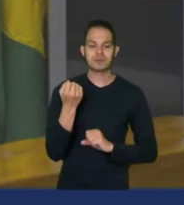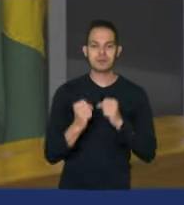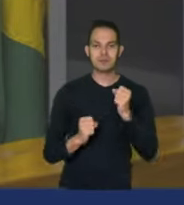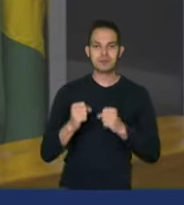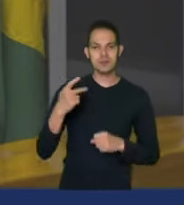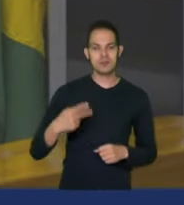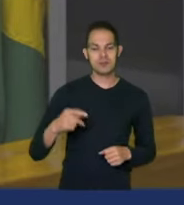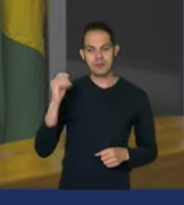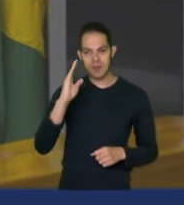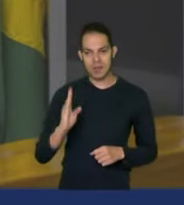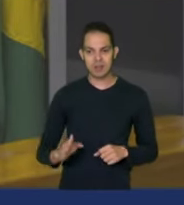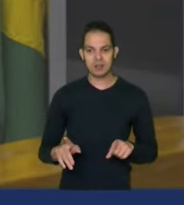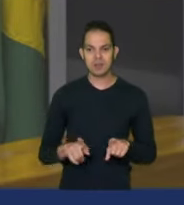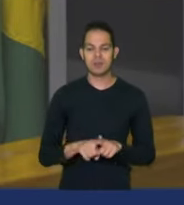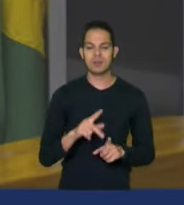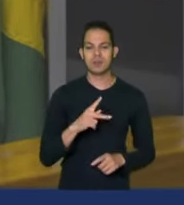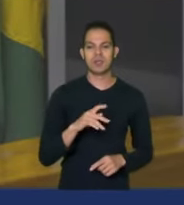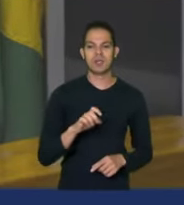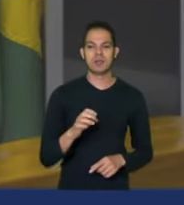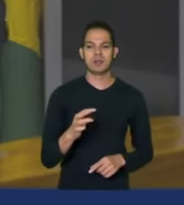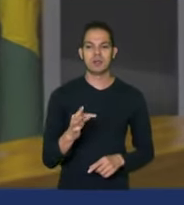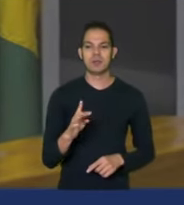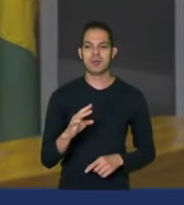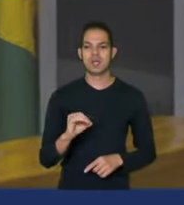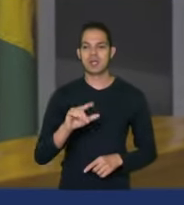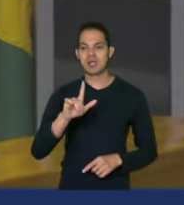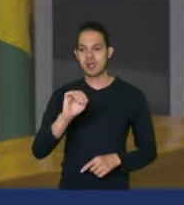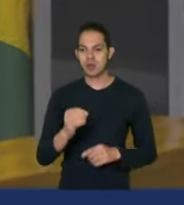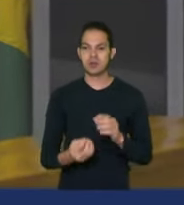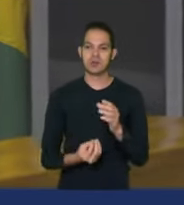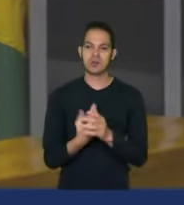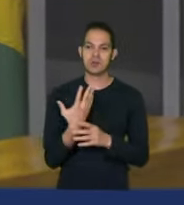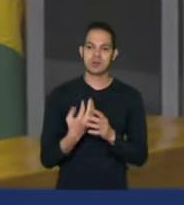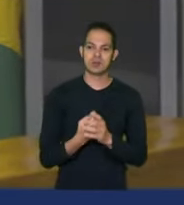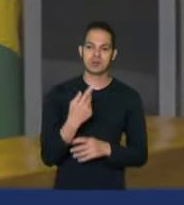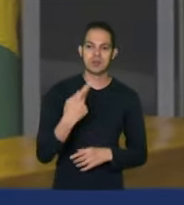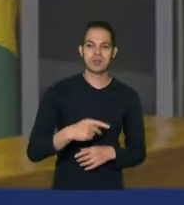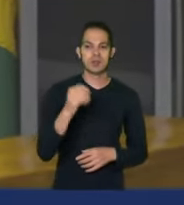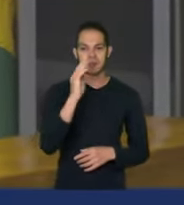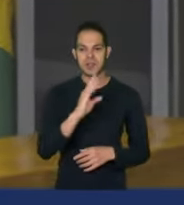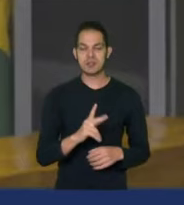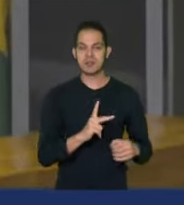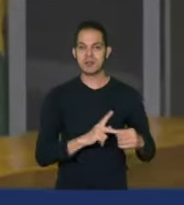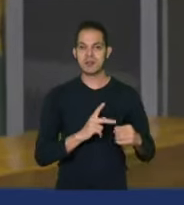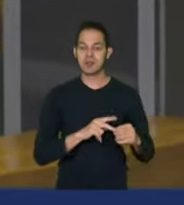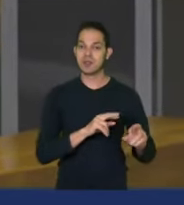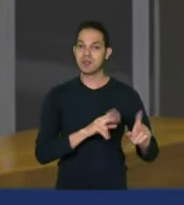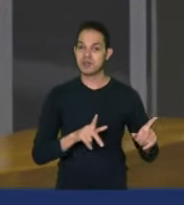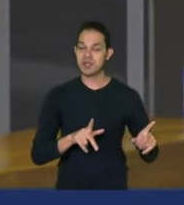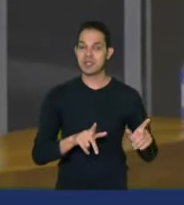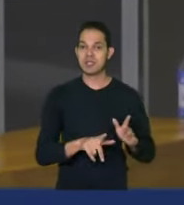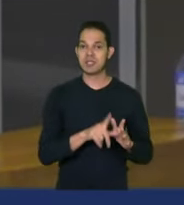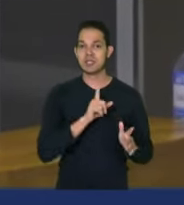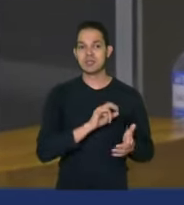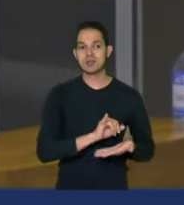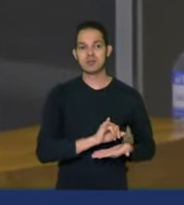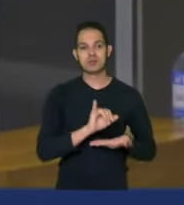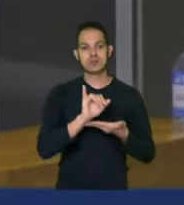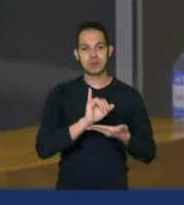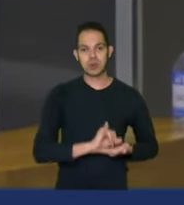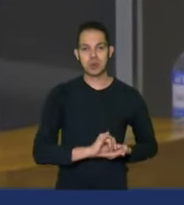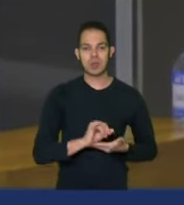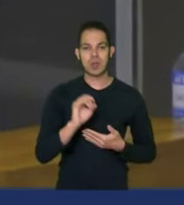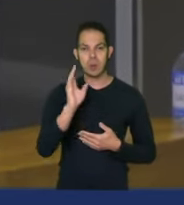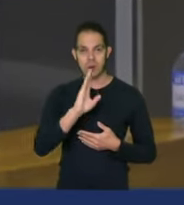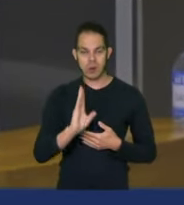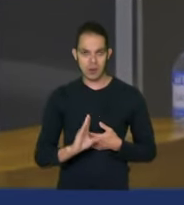também o petróleo produzido nacionalmente. Isso na história da Petrobras é diferente. A Petrobras era importadora, o Brasil era importador